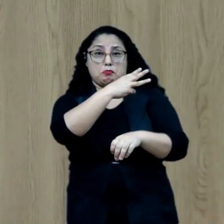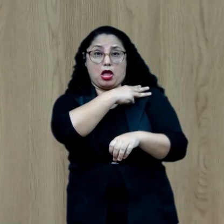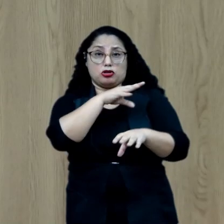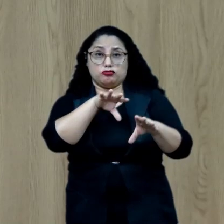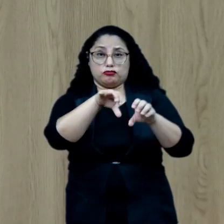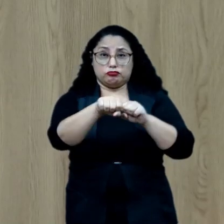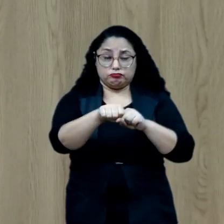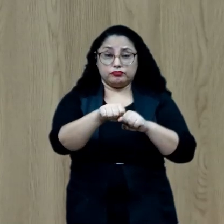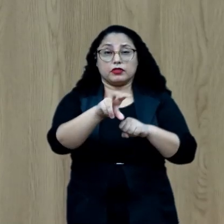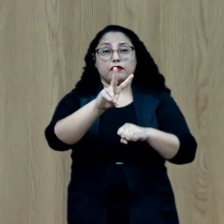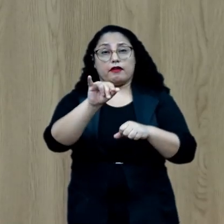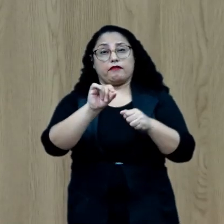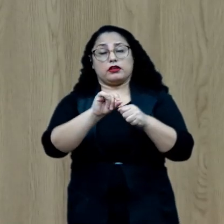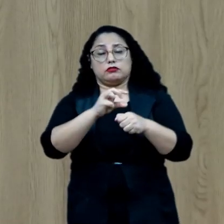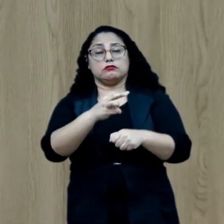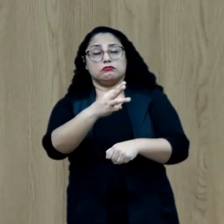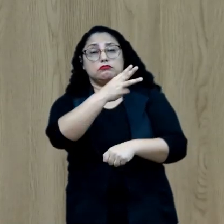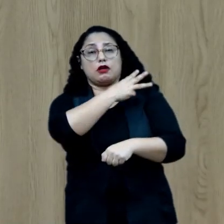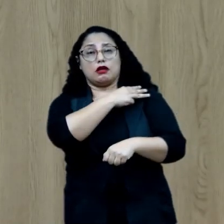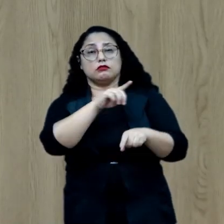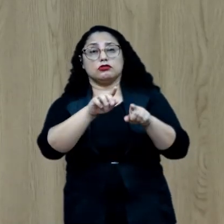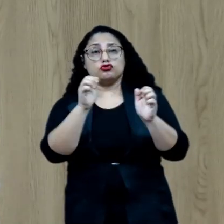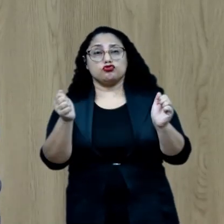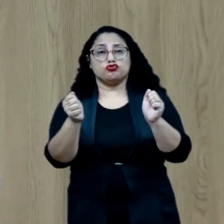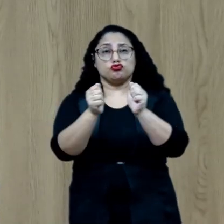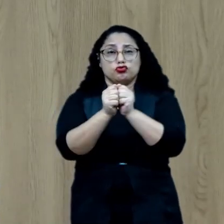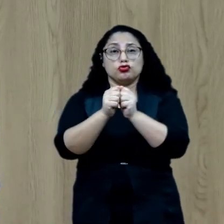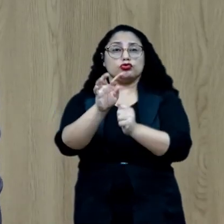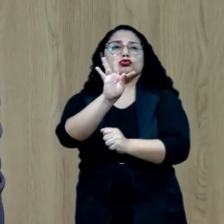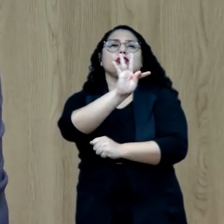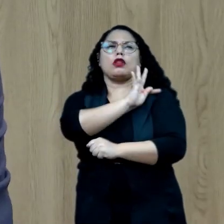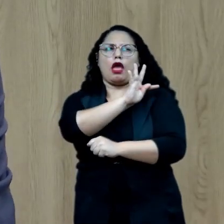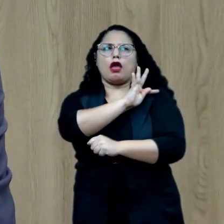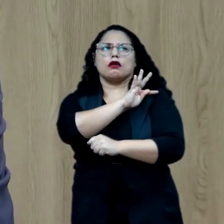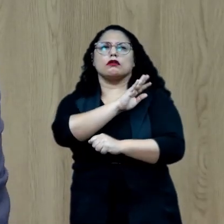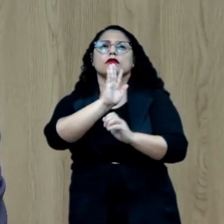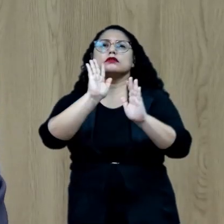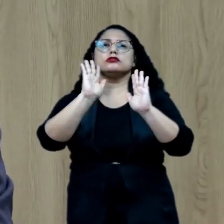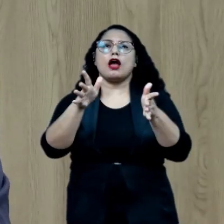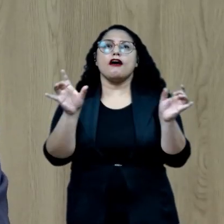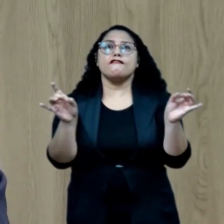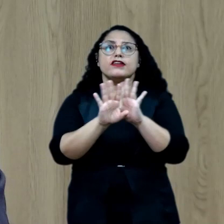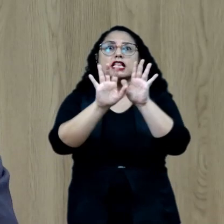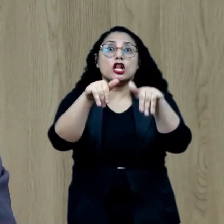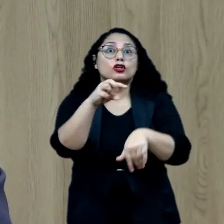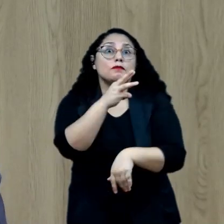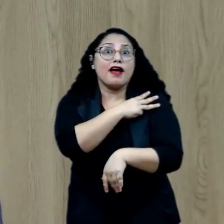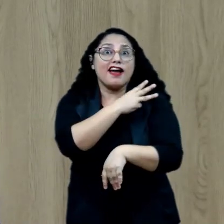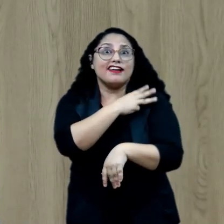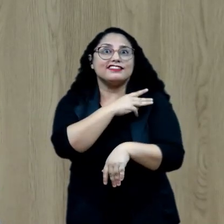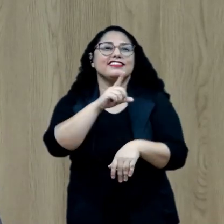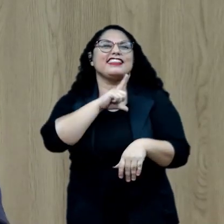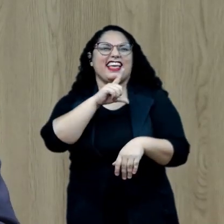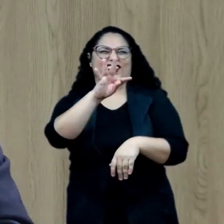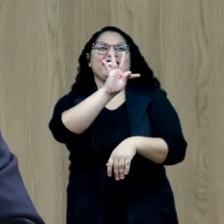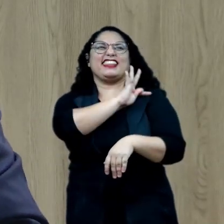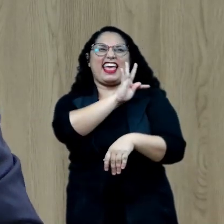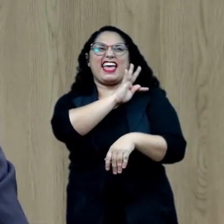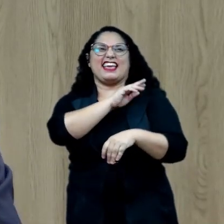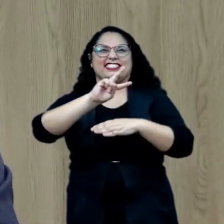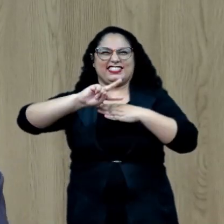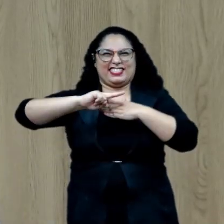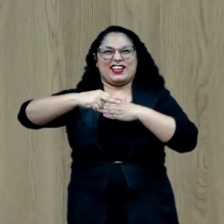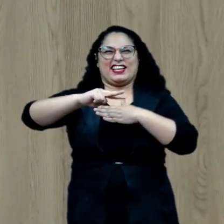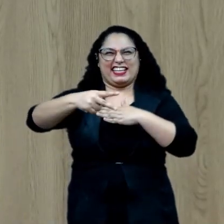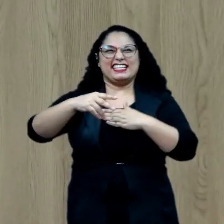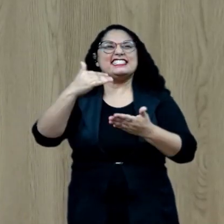ok? Mas quer fazer o ensino médio e junto com ele um técnico. Para quem já terminou o ensino médio, tem um técnico